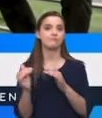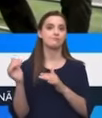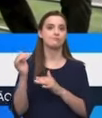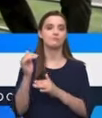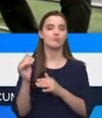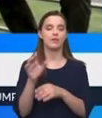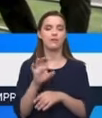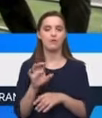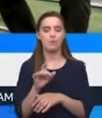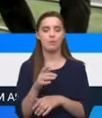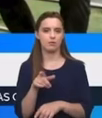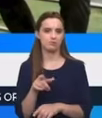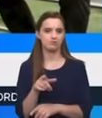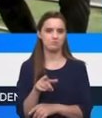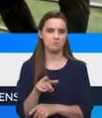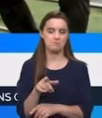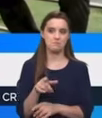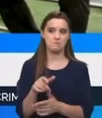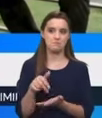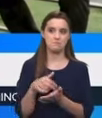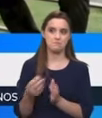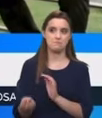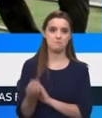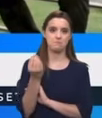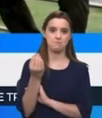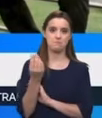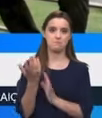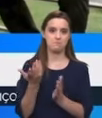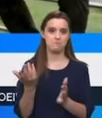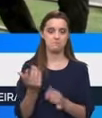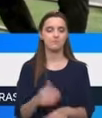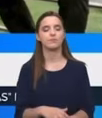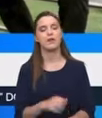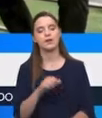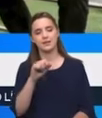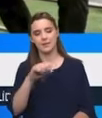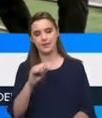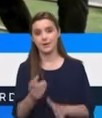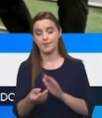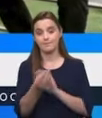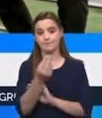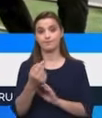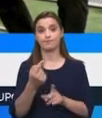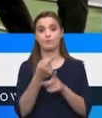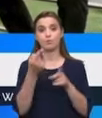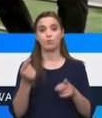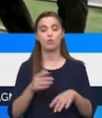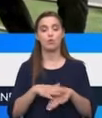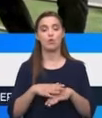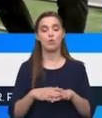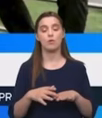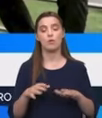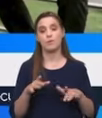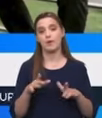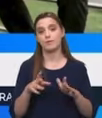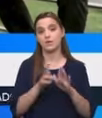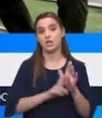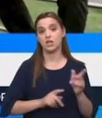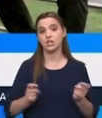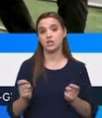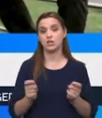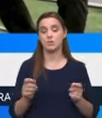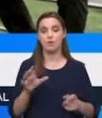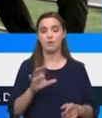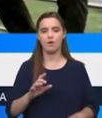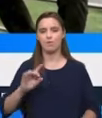liderança do grupo Wagner nunca é expectável num quadro, em primeiro lugar, de um regime como o regime autoritário de